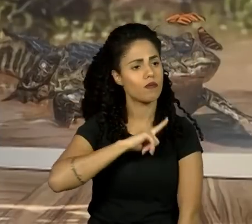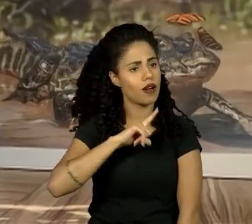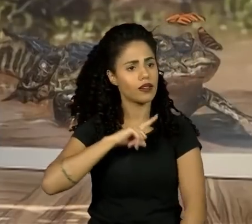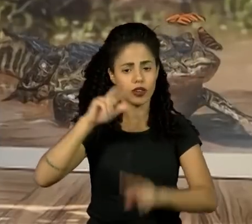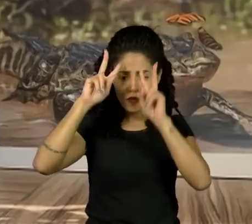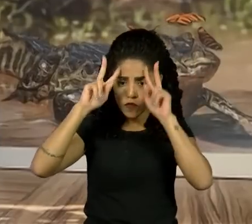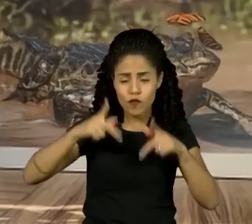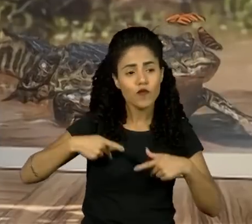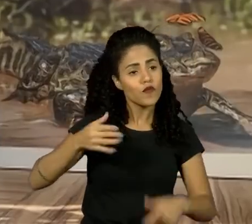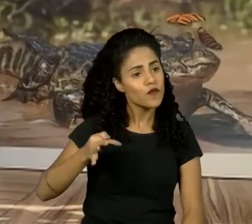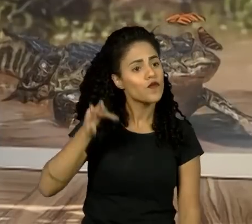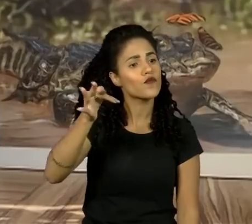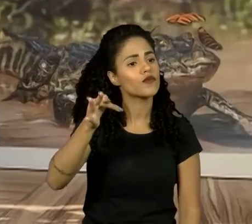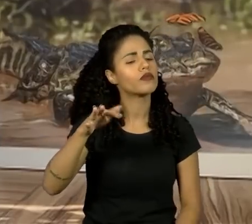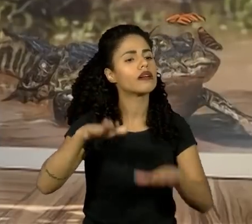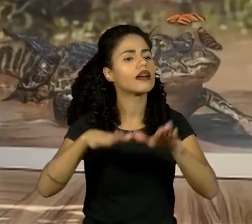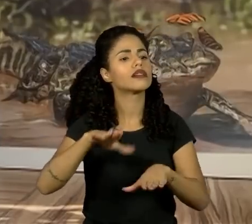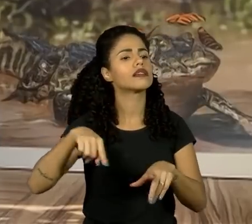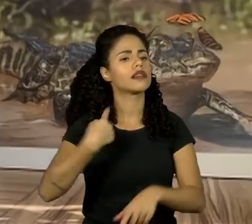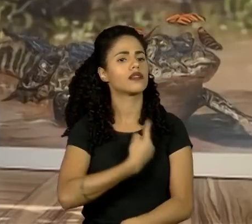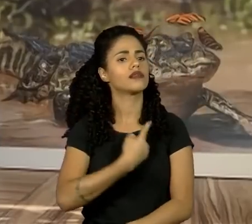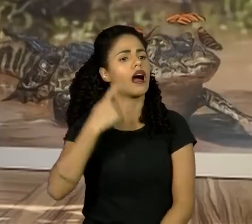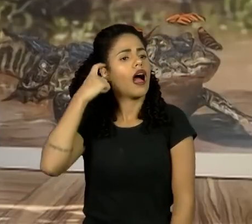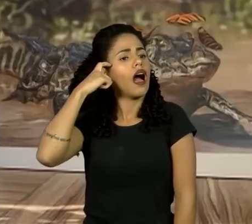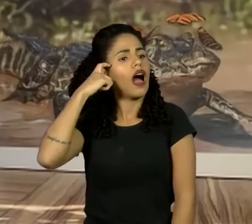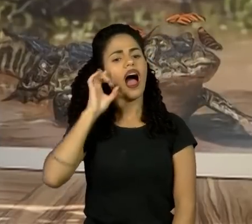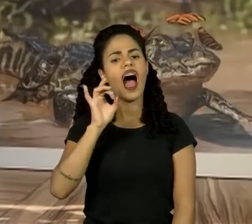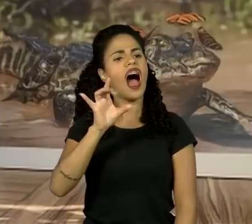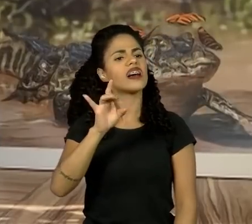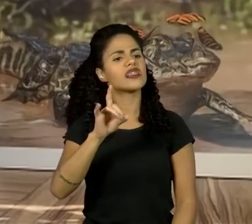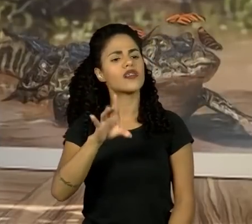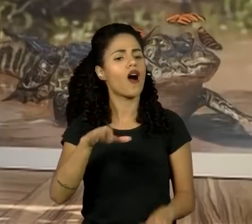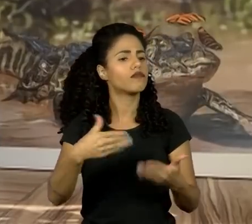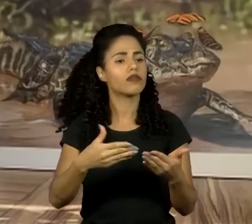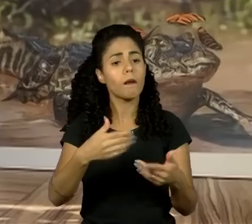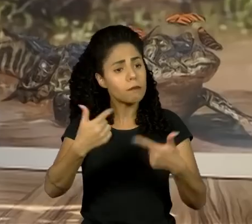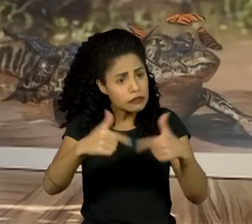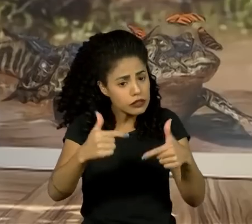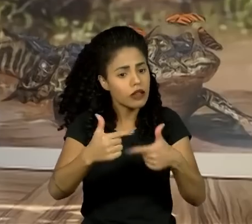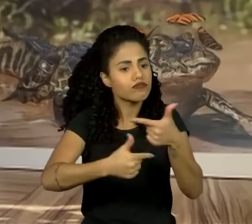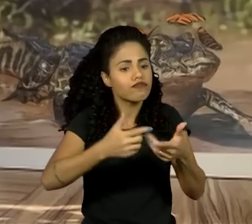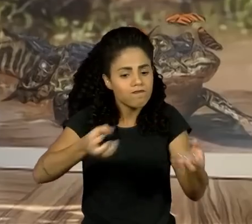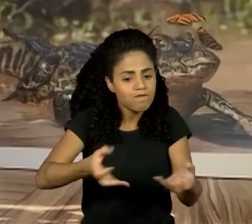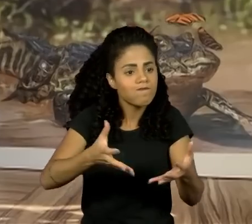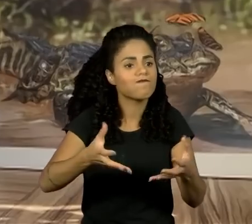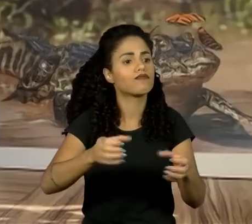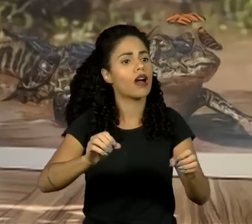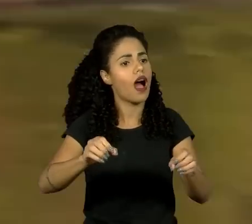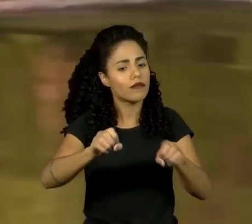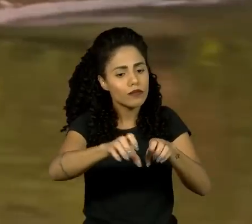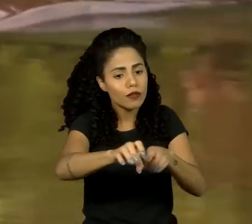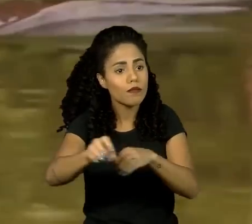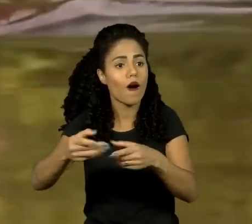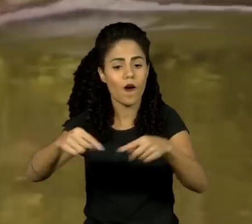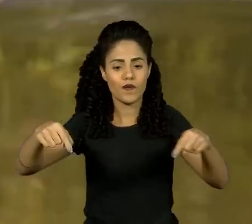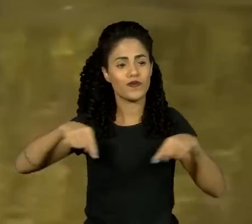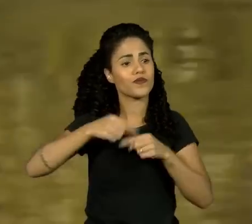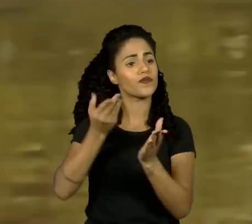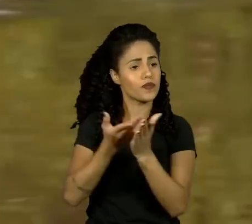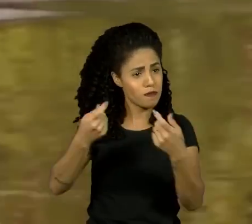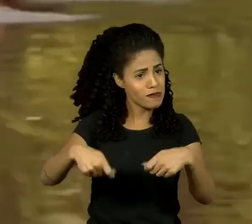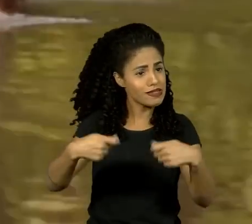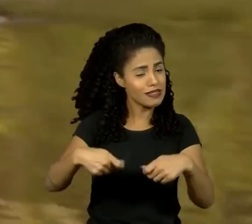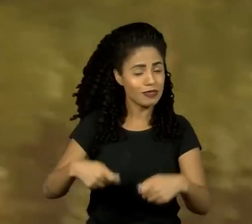no planeta, e que muitas vezes a gente acha que esse conteúdo ele não é trabalhado com tanta profundidade na sala de aula hoje, né?